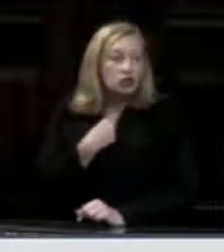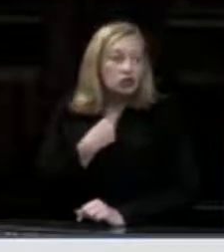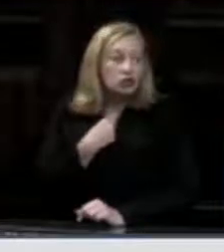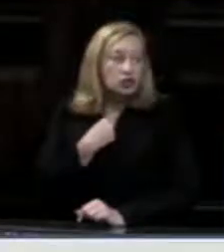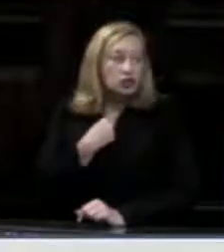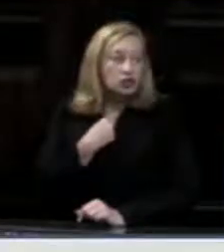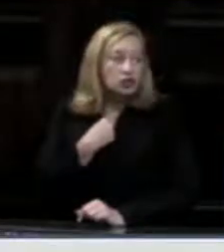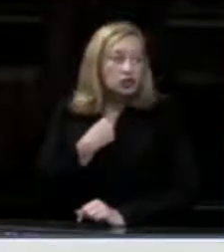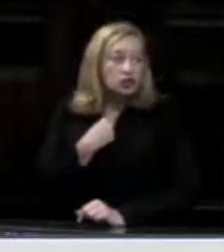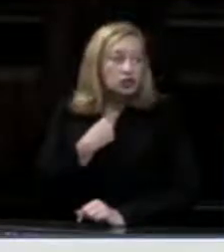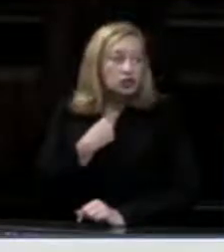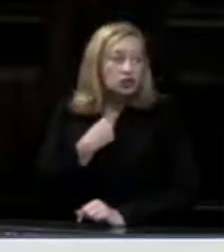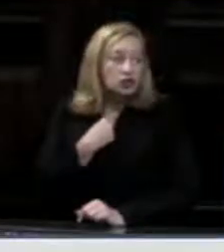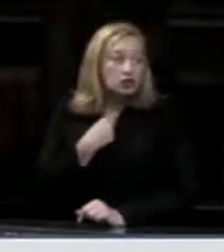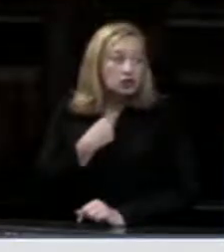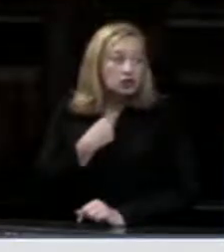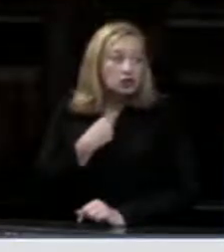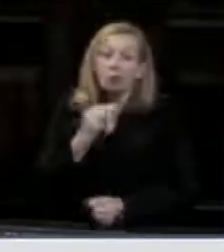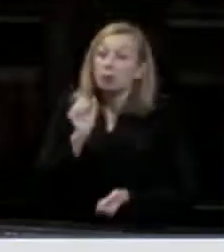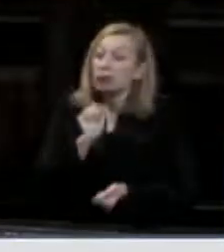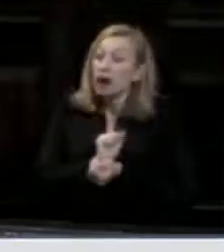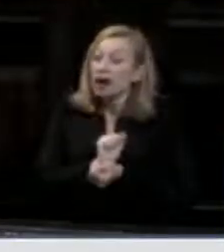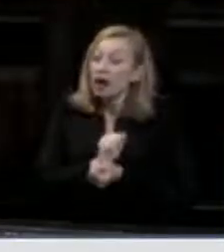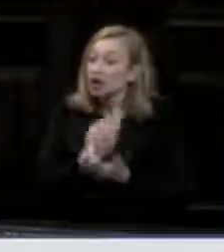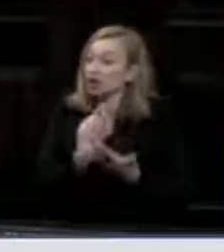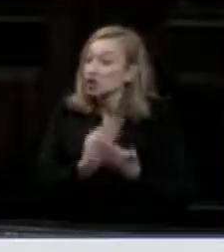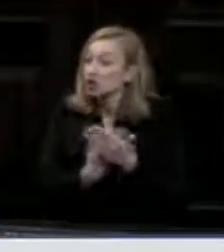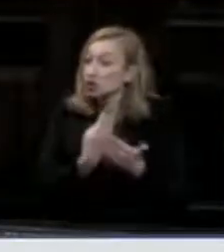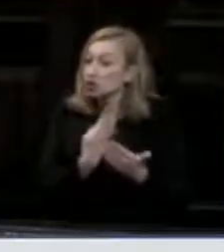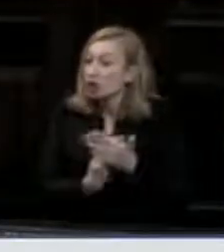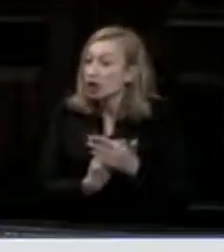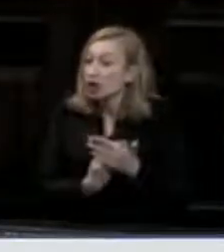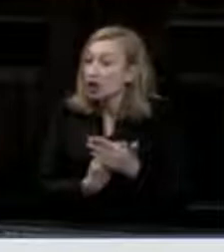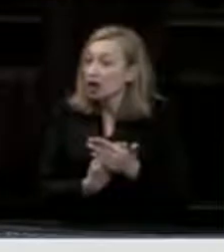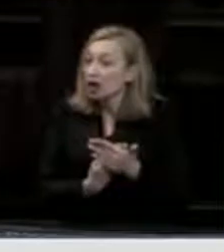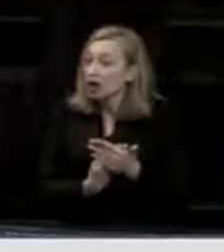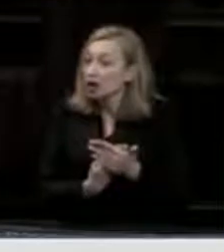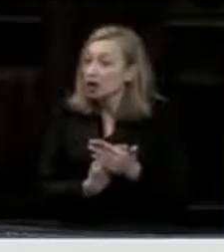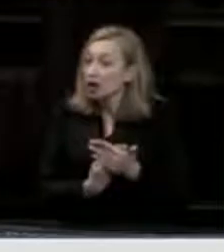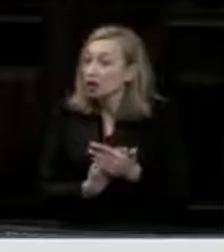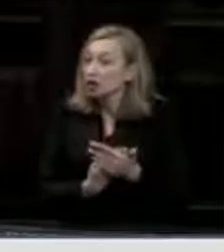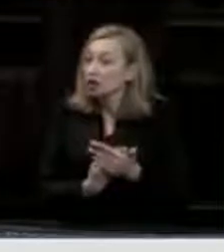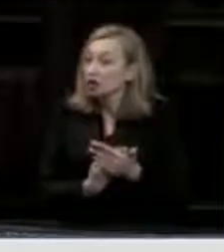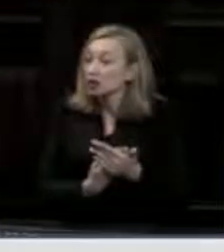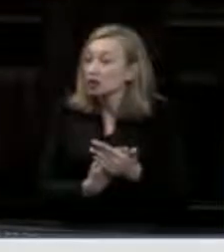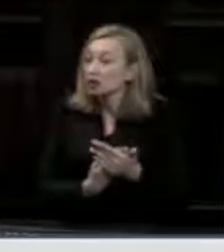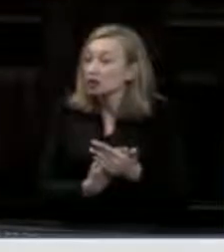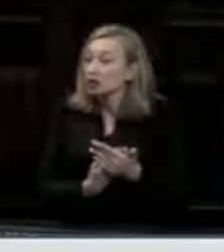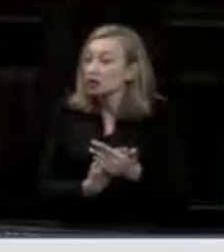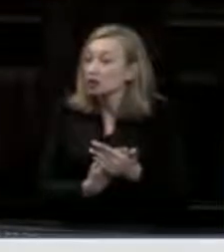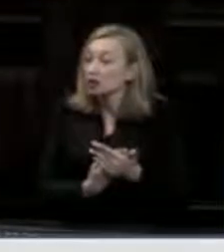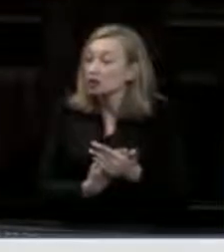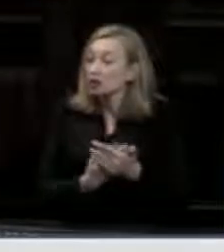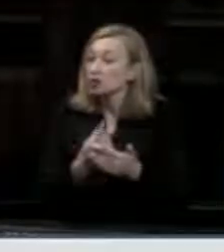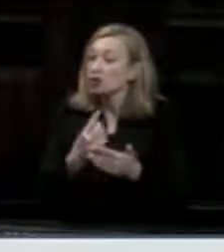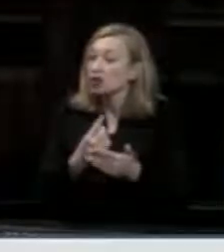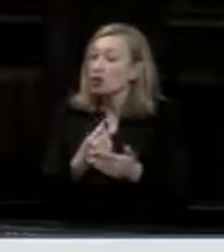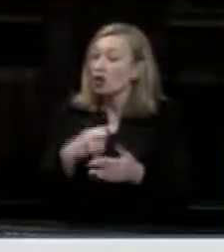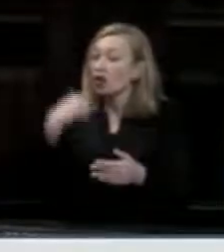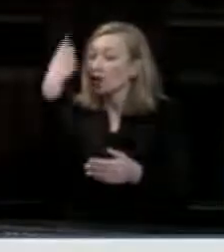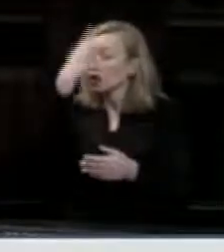estudar em tempo integral sob a égide de todas as novas